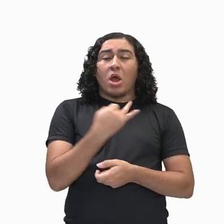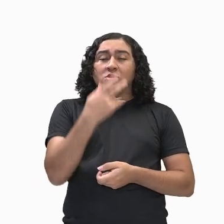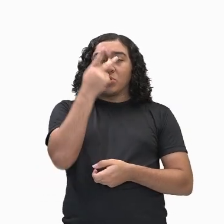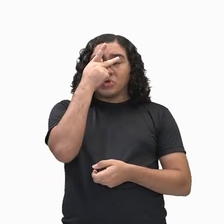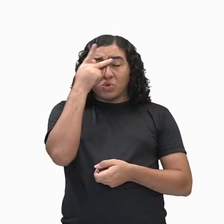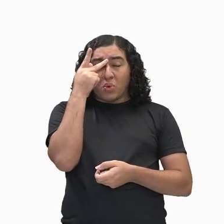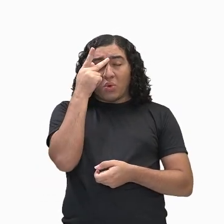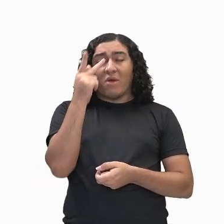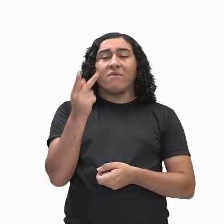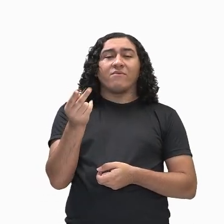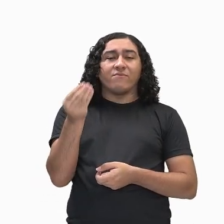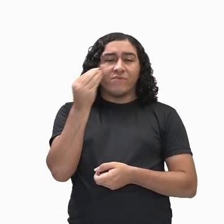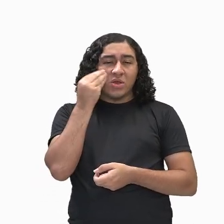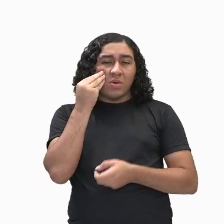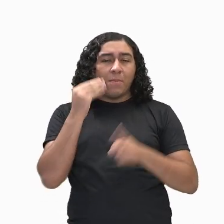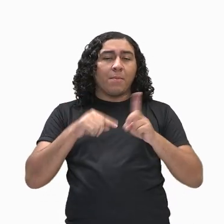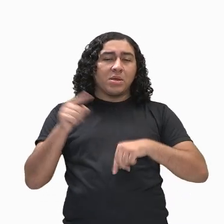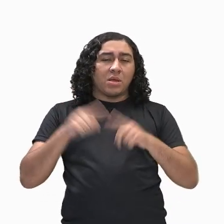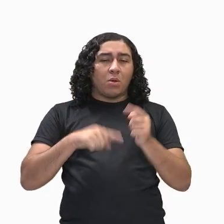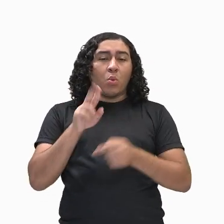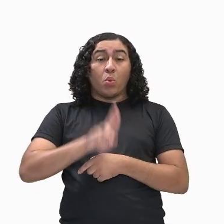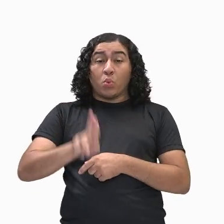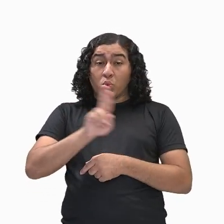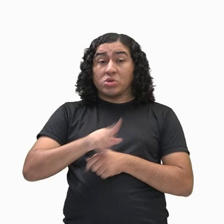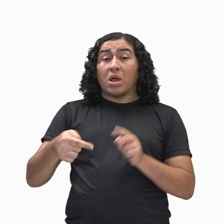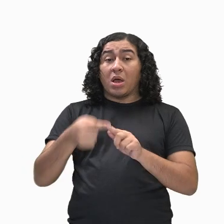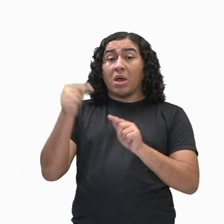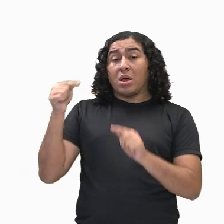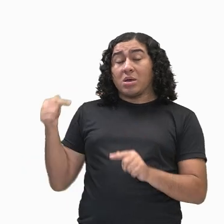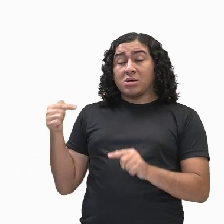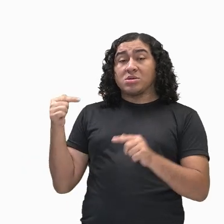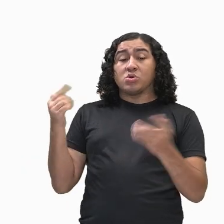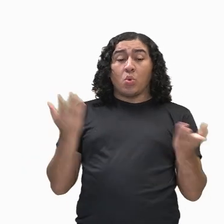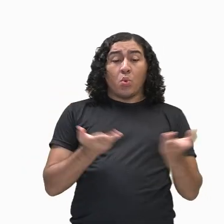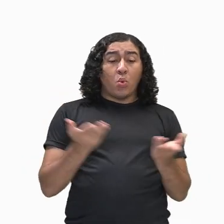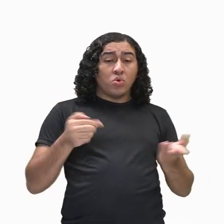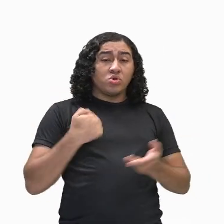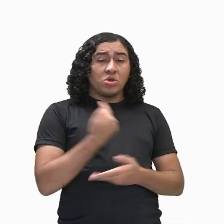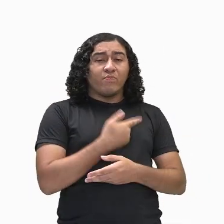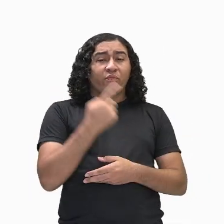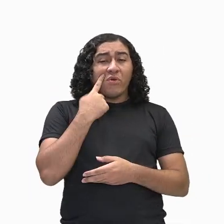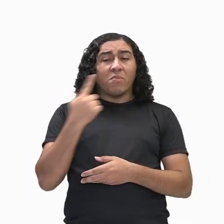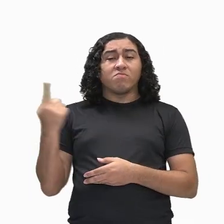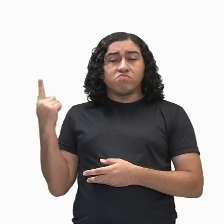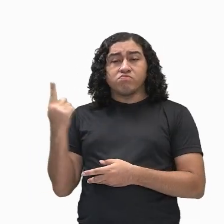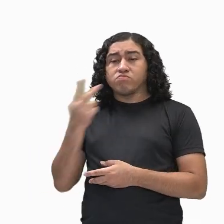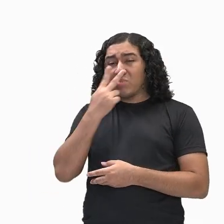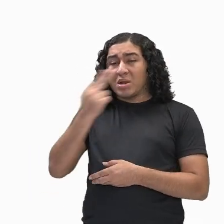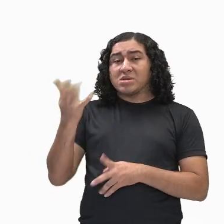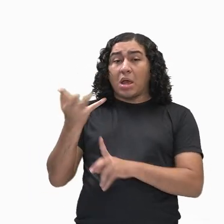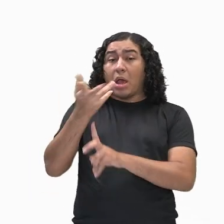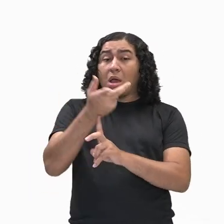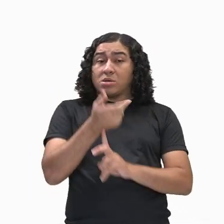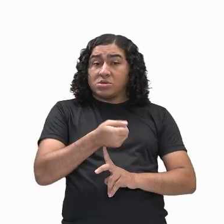isso? Antigamente se usava, e agora aqui nós temos ele como uma obra de arte.